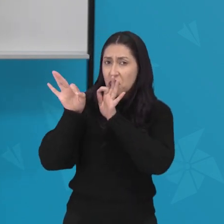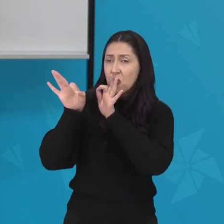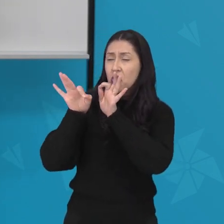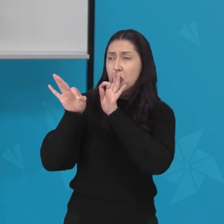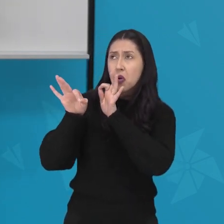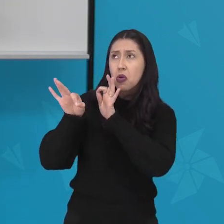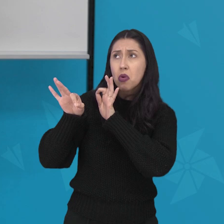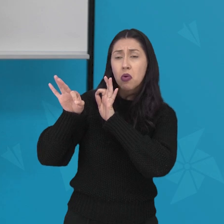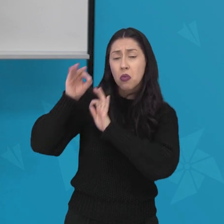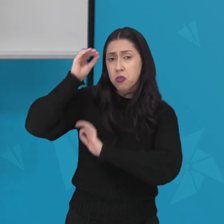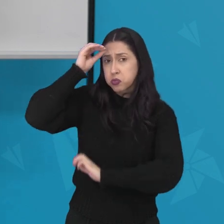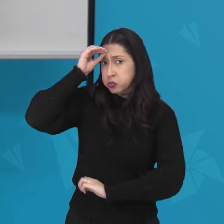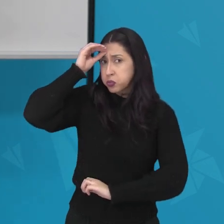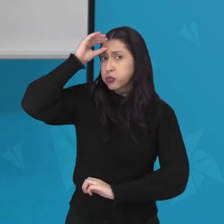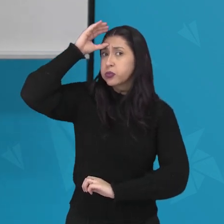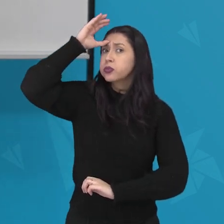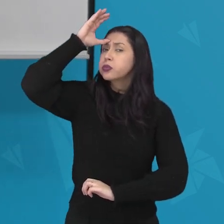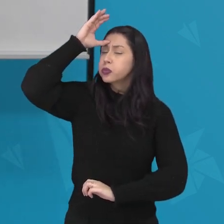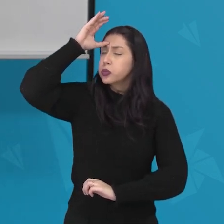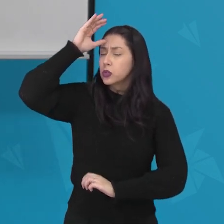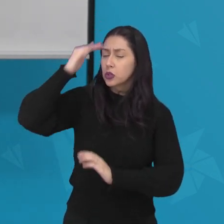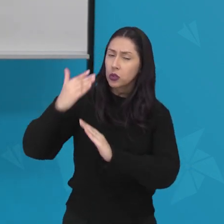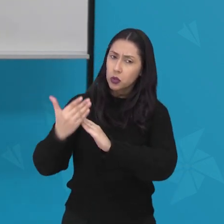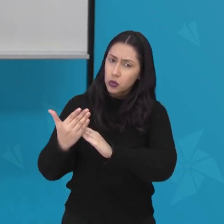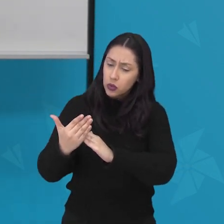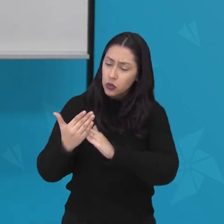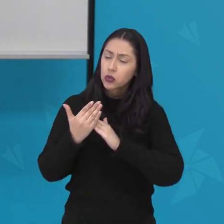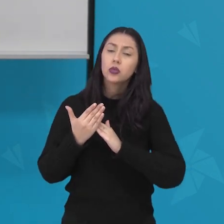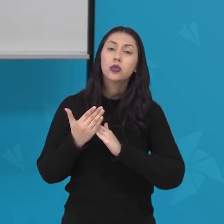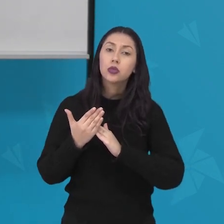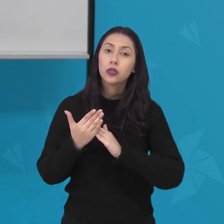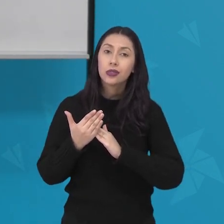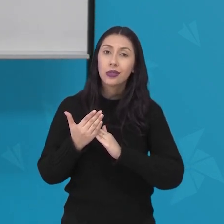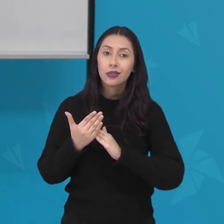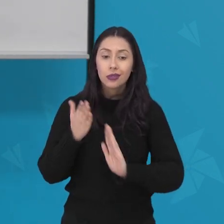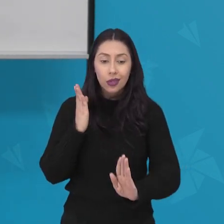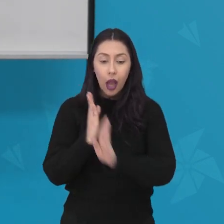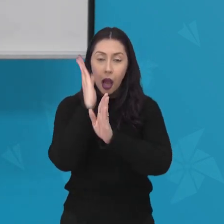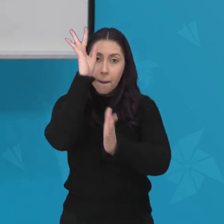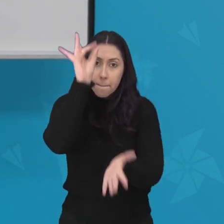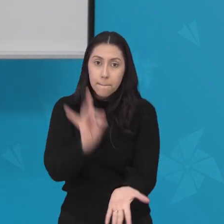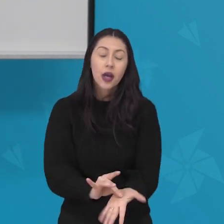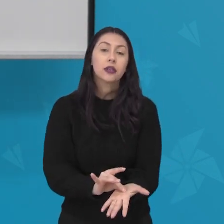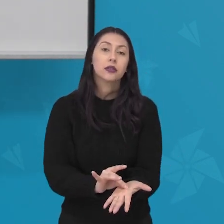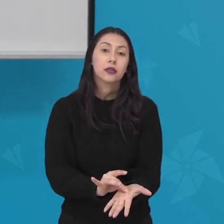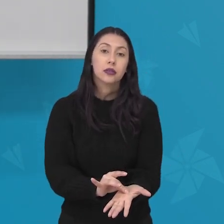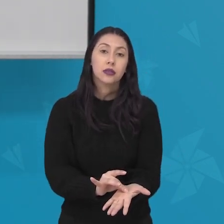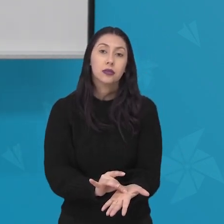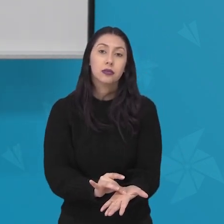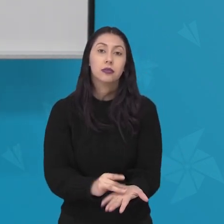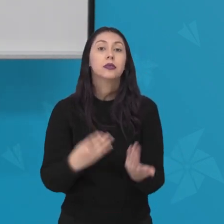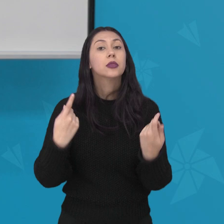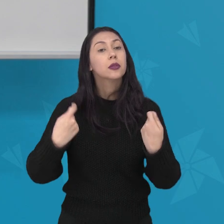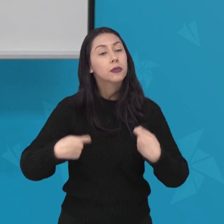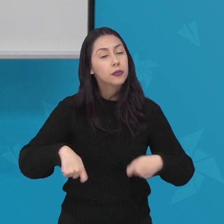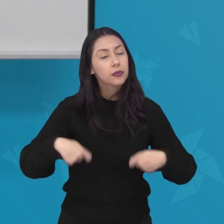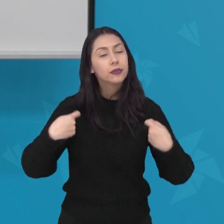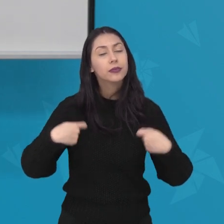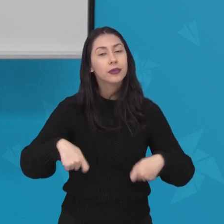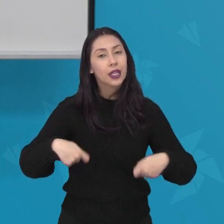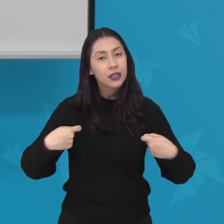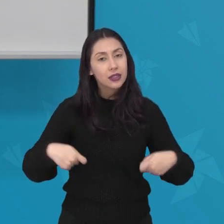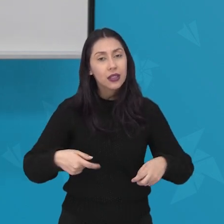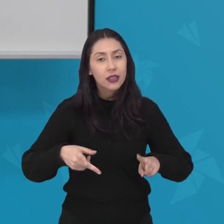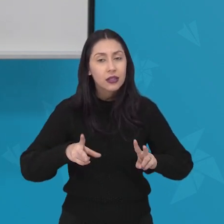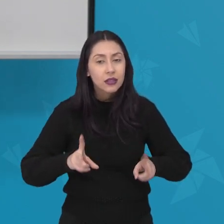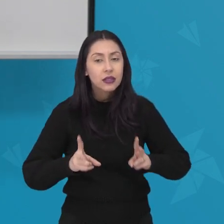um conhecimento filosófico que nos leve a isso que nós chamamos de verdade, é necessário que a gente